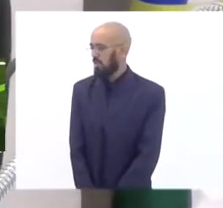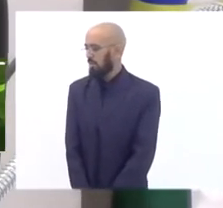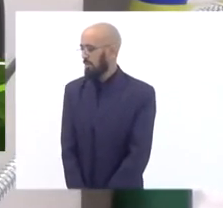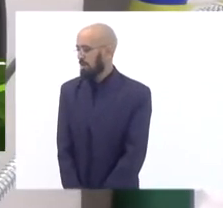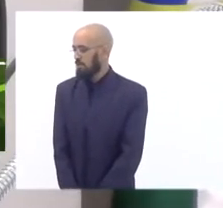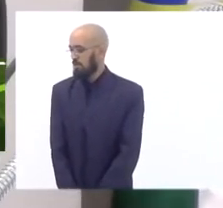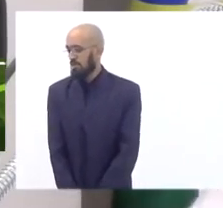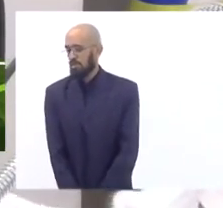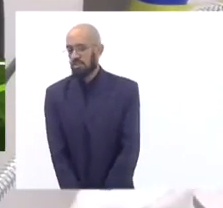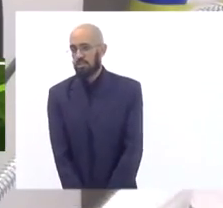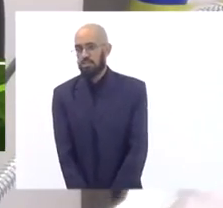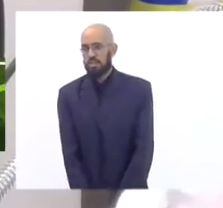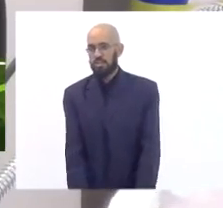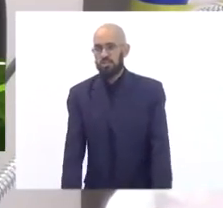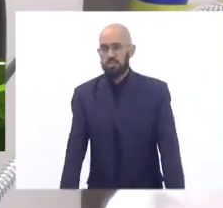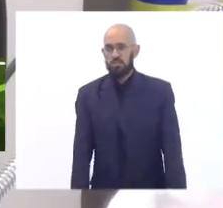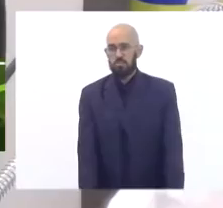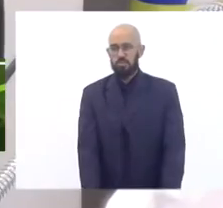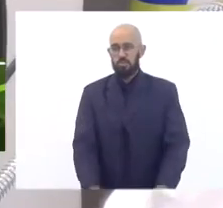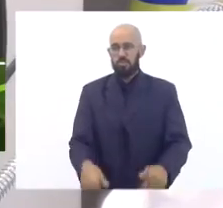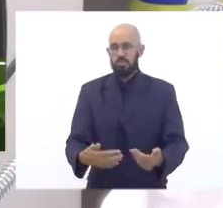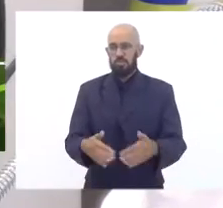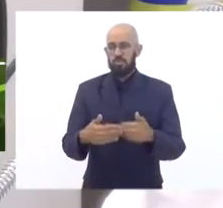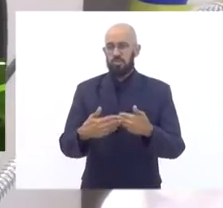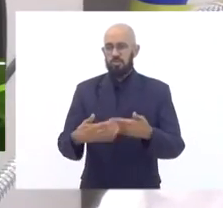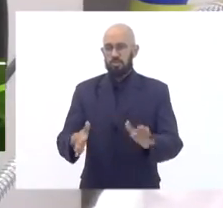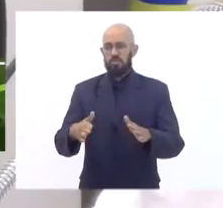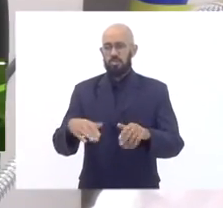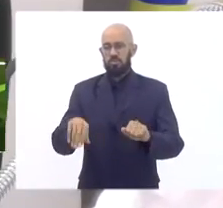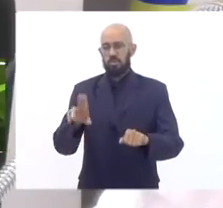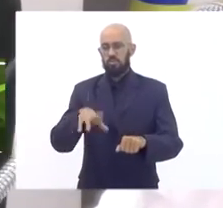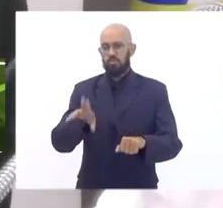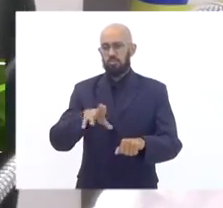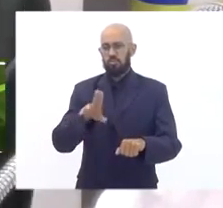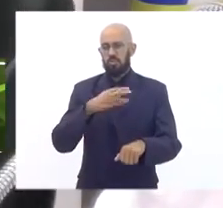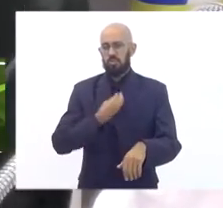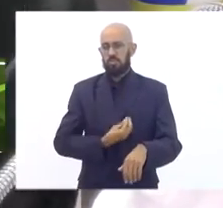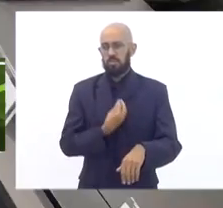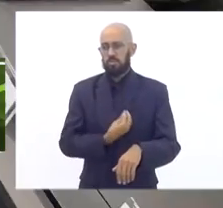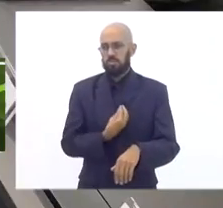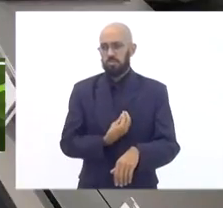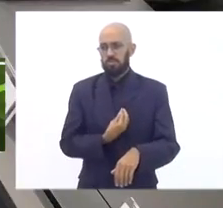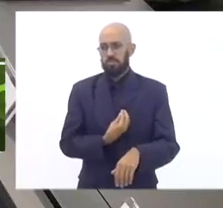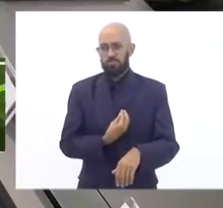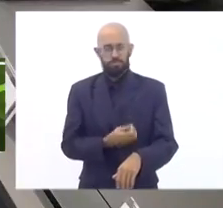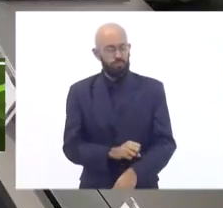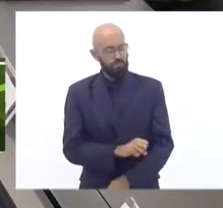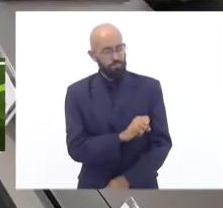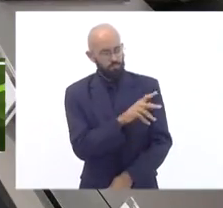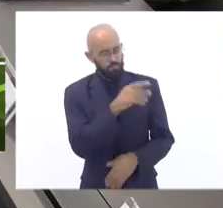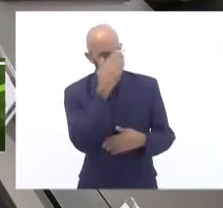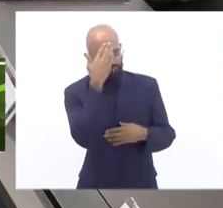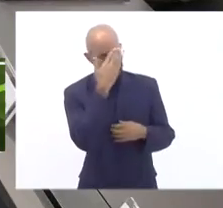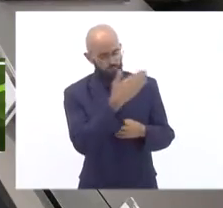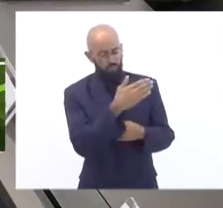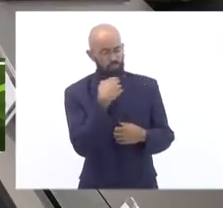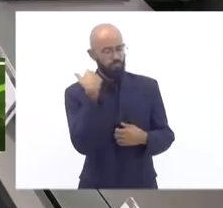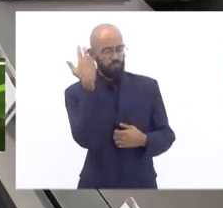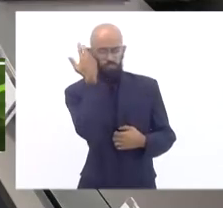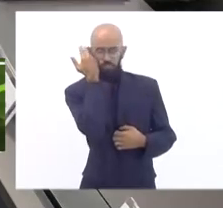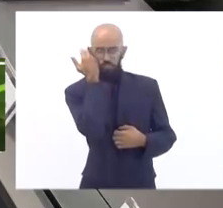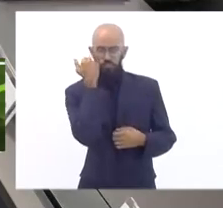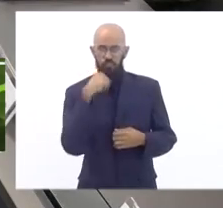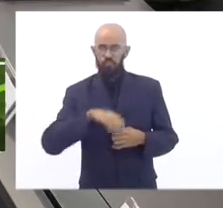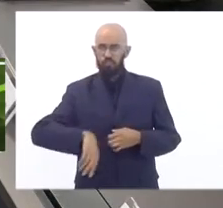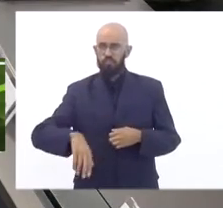o espaço que tem que ser aberto para o usuário participar. Tá bom. Eu agradeço as palavras do deputado William Coelho.